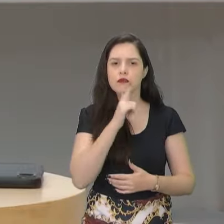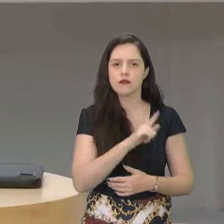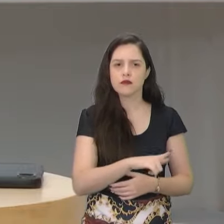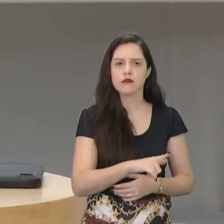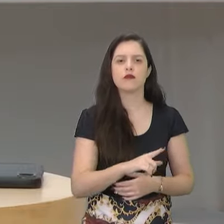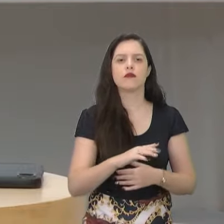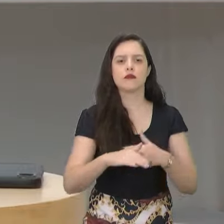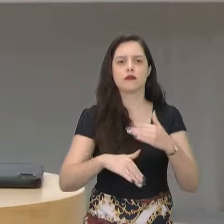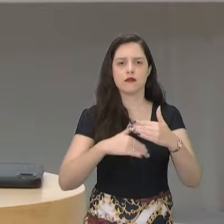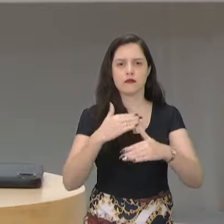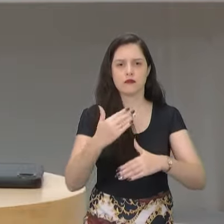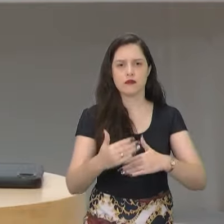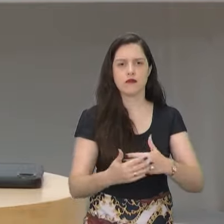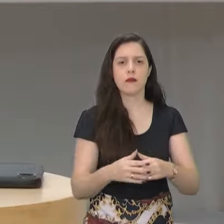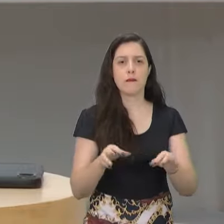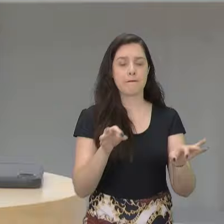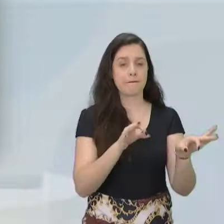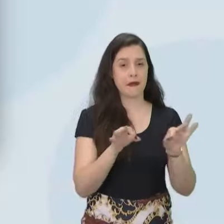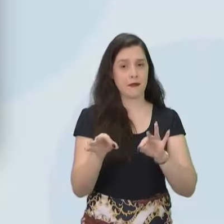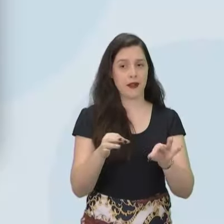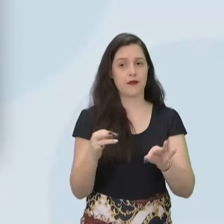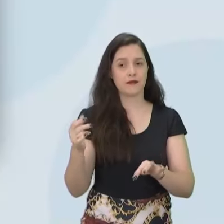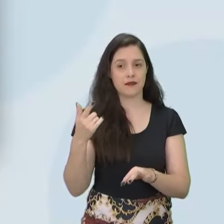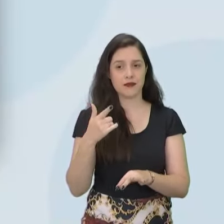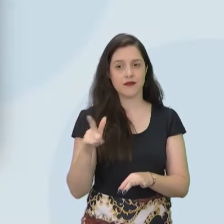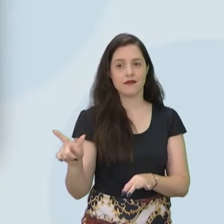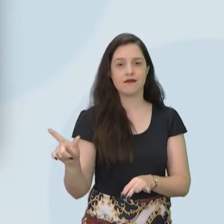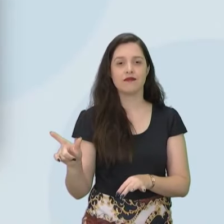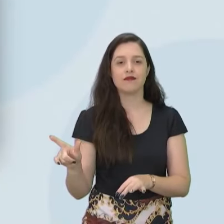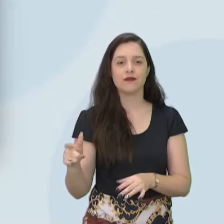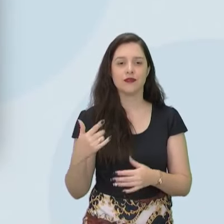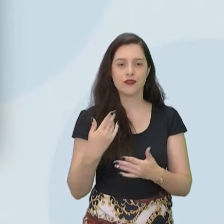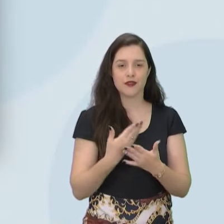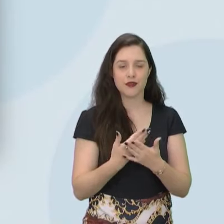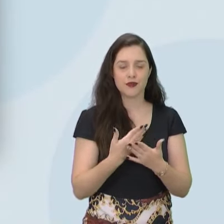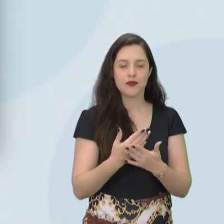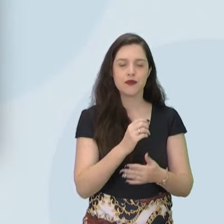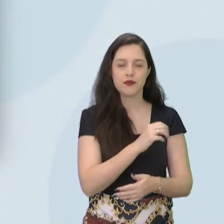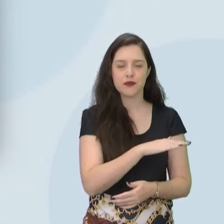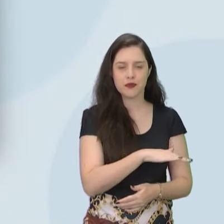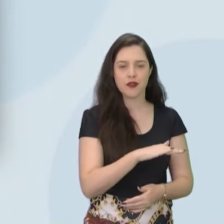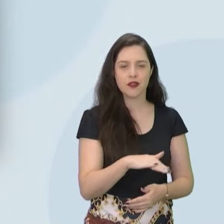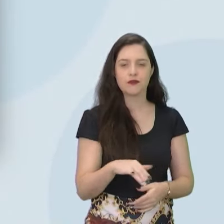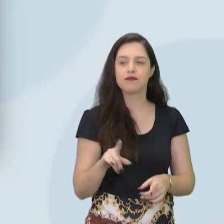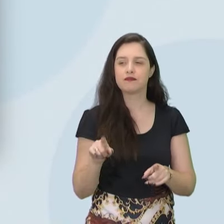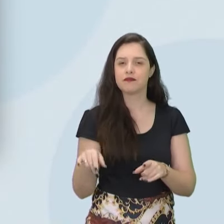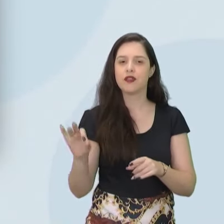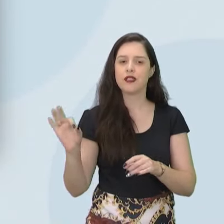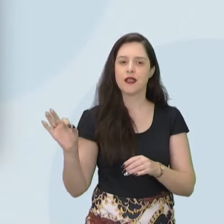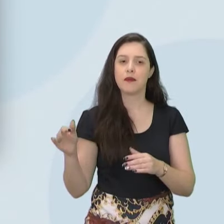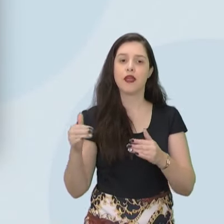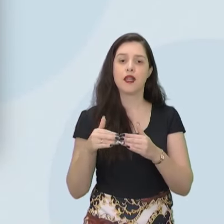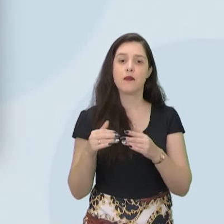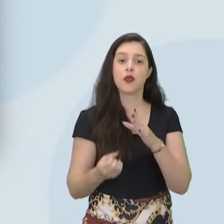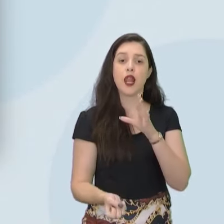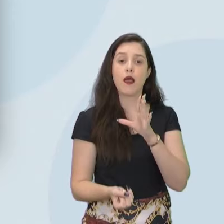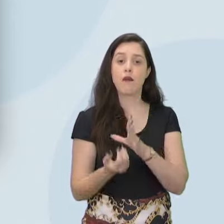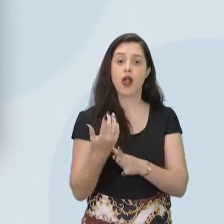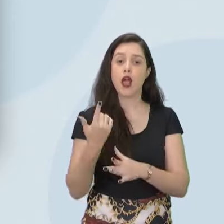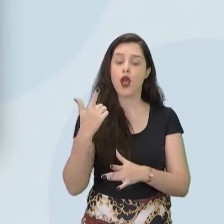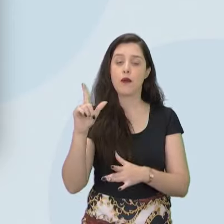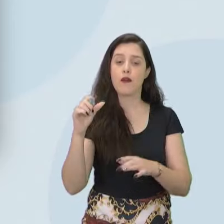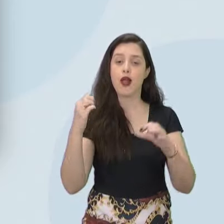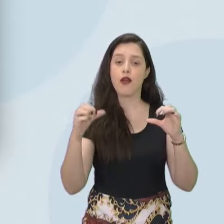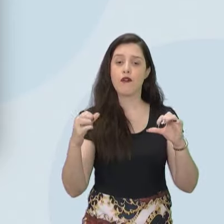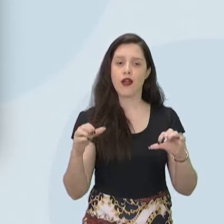depois preparar, né, uma aula aí mais assertiva para os seus estudantes. Exatamente, Gisele. E depois elaborar as formas de avaliação,